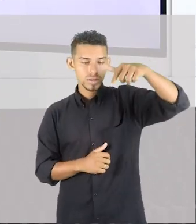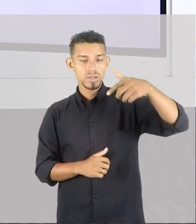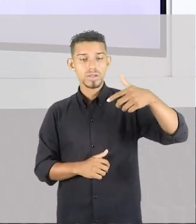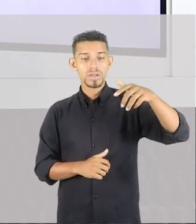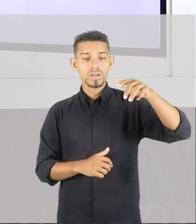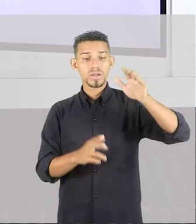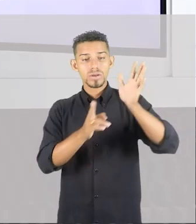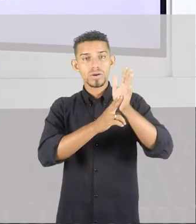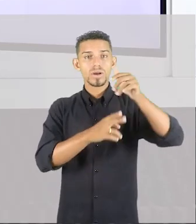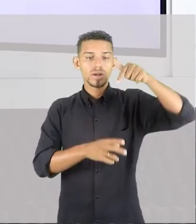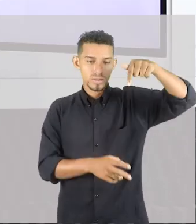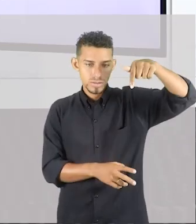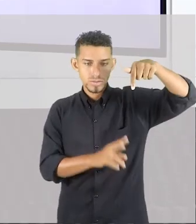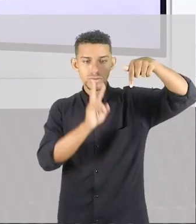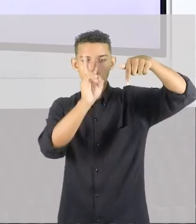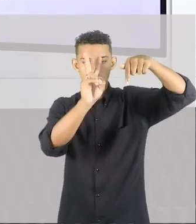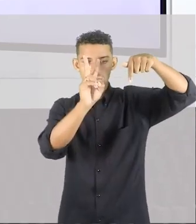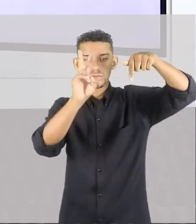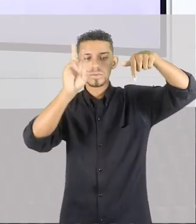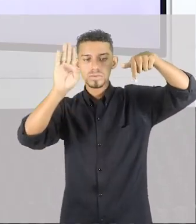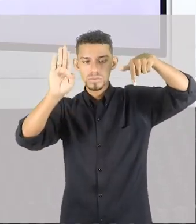campo, vezes o seno desse ângulo.